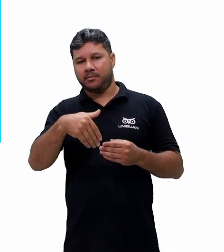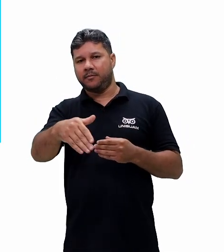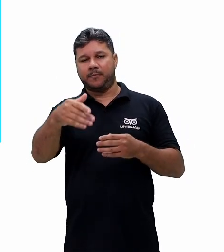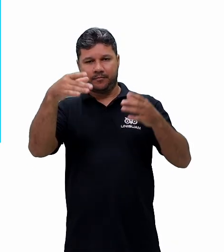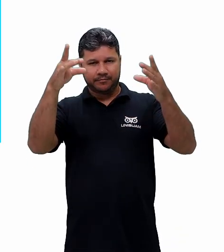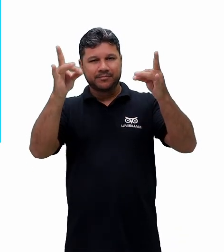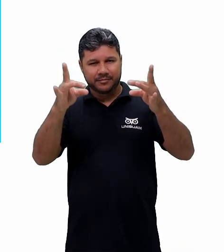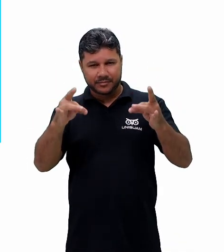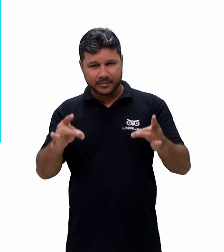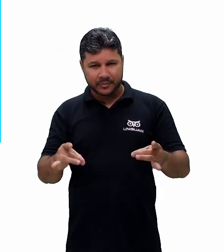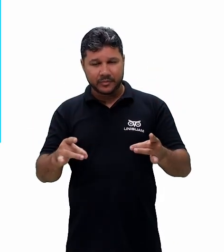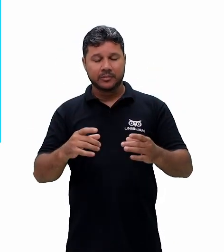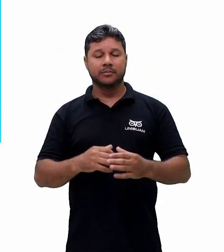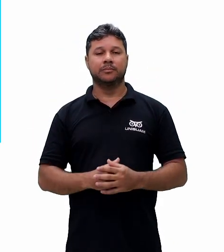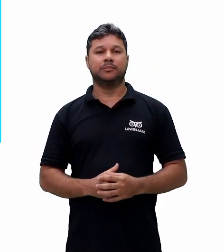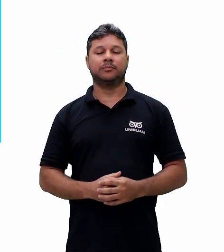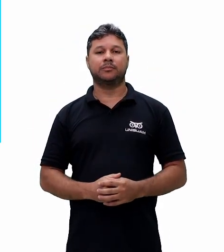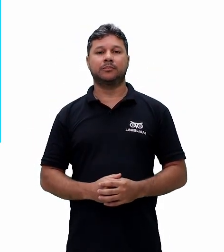detalhada.